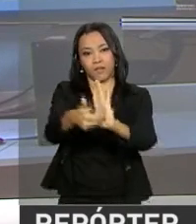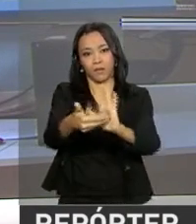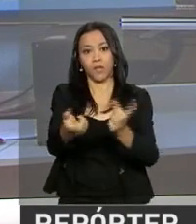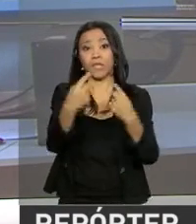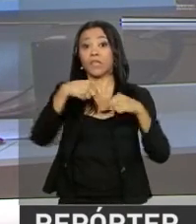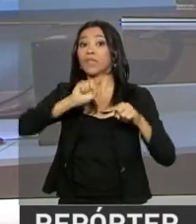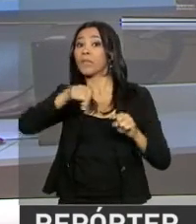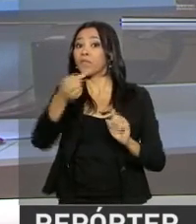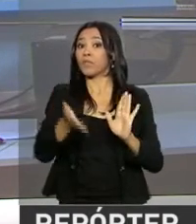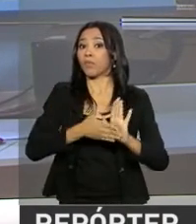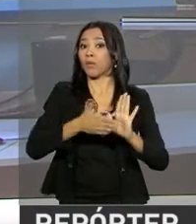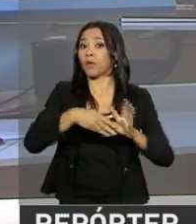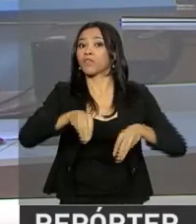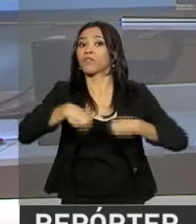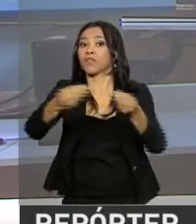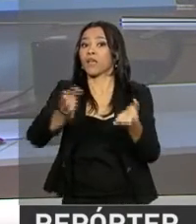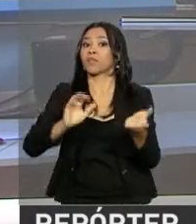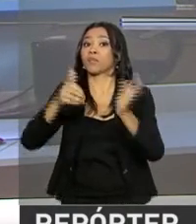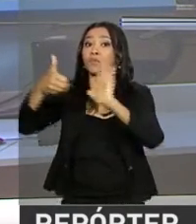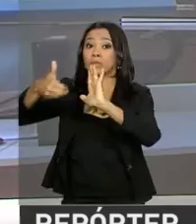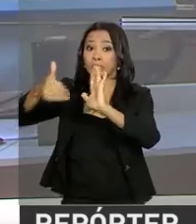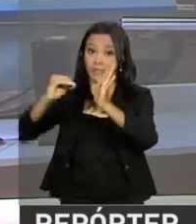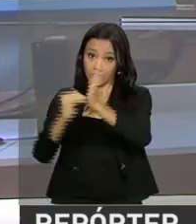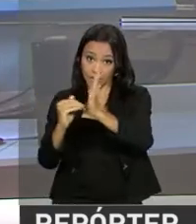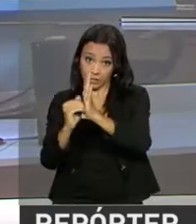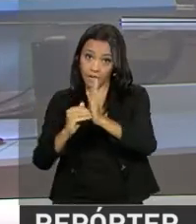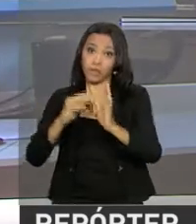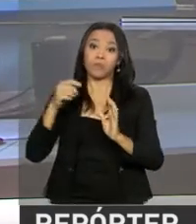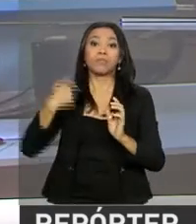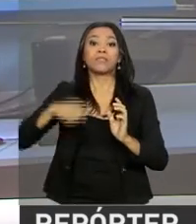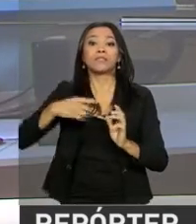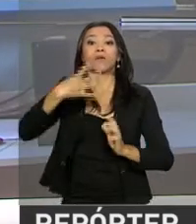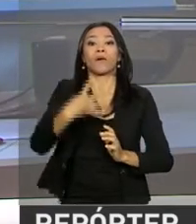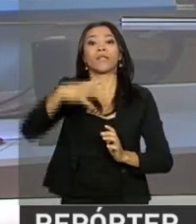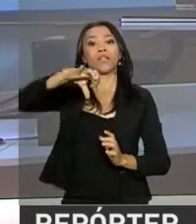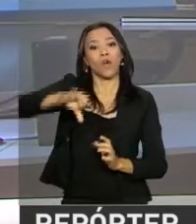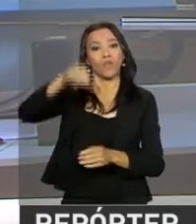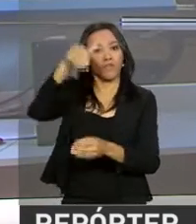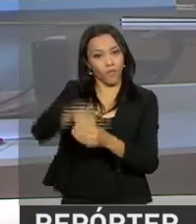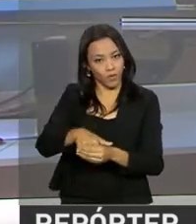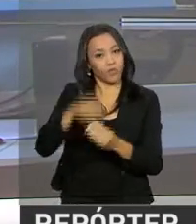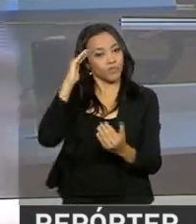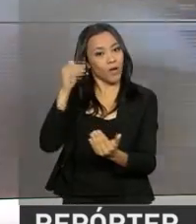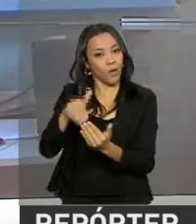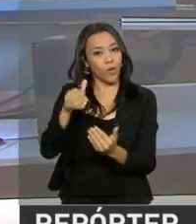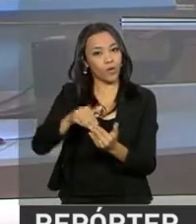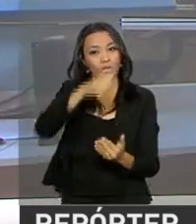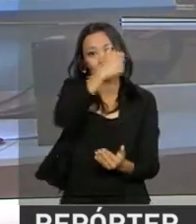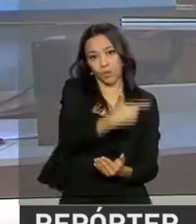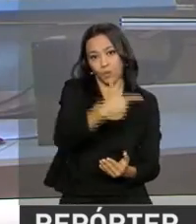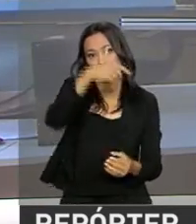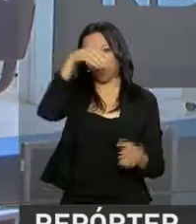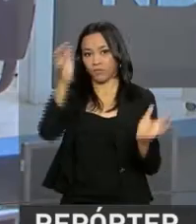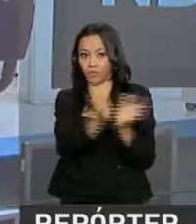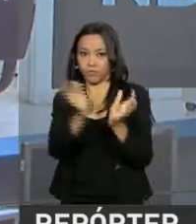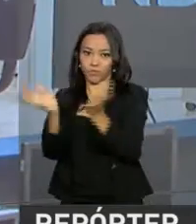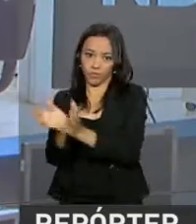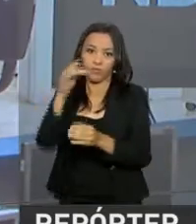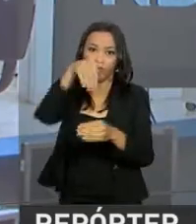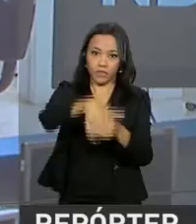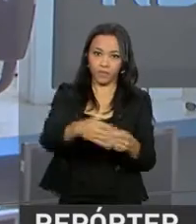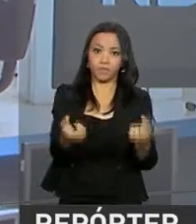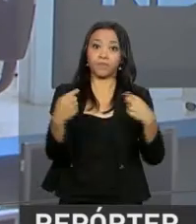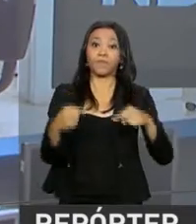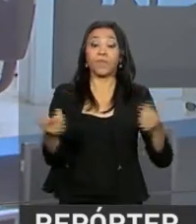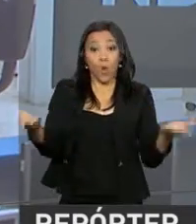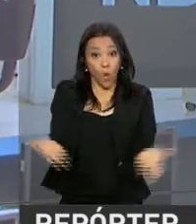a proposta segue para o Senado, onde são necessários 49 votos favoráveis em dois turnos de votação. E um acordo